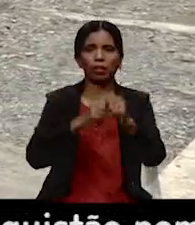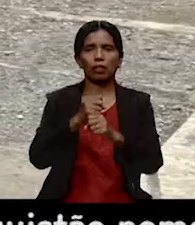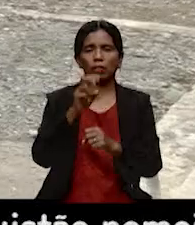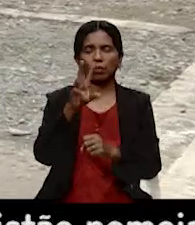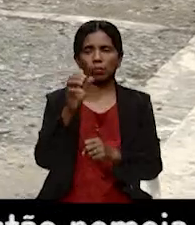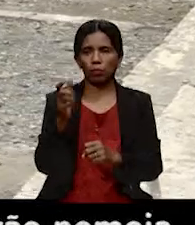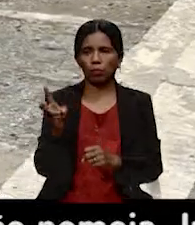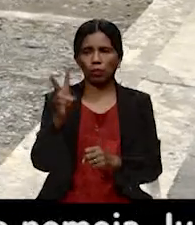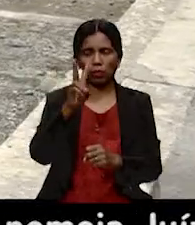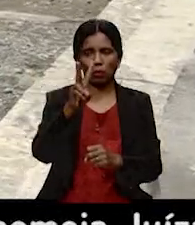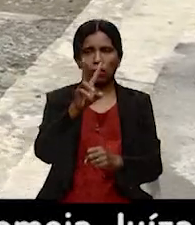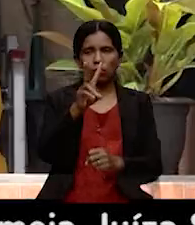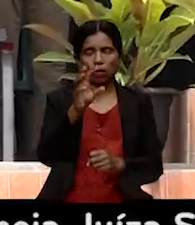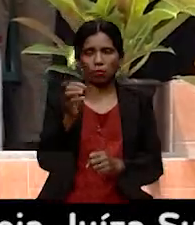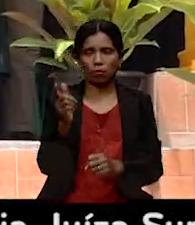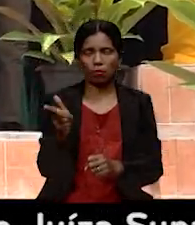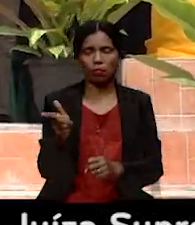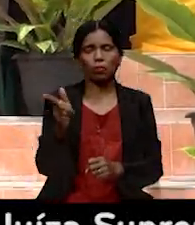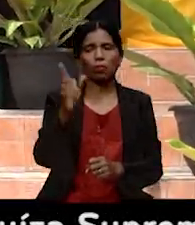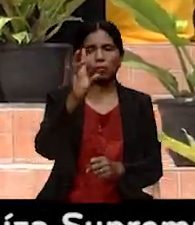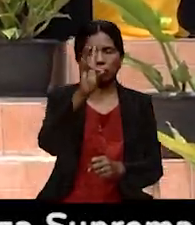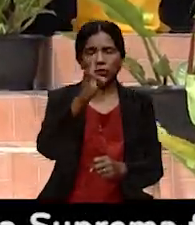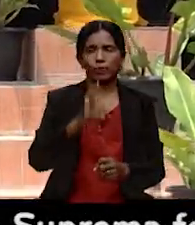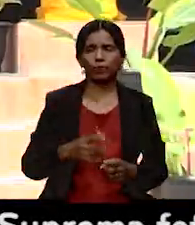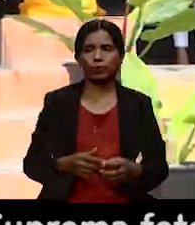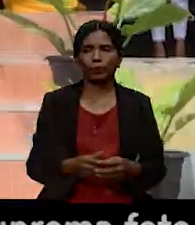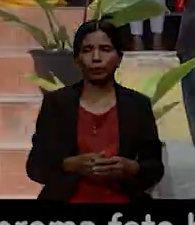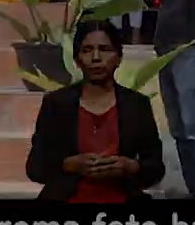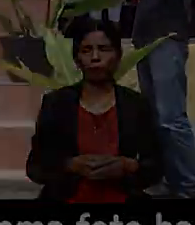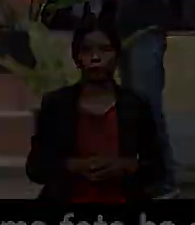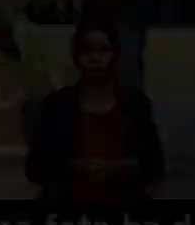ringrua Ronaldo Resinghitum. Almedo Santos, Benvinda Simenes, Ziamen.